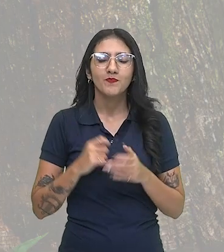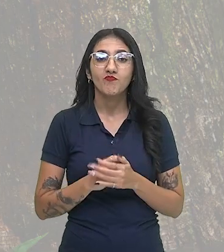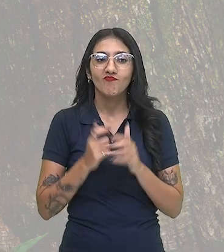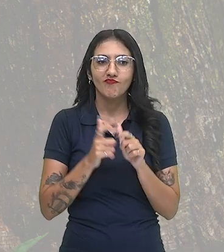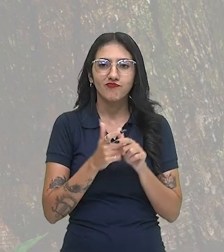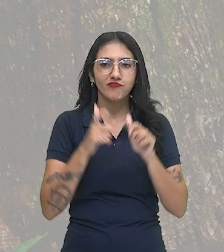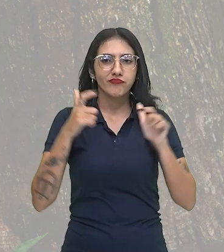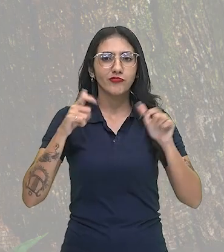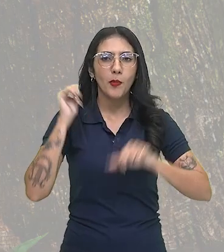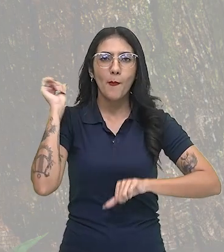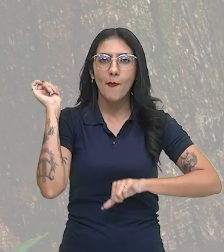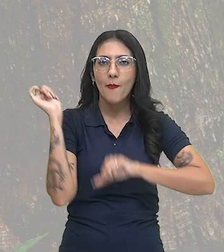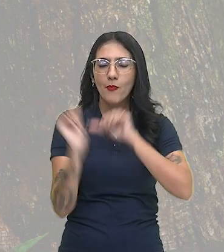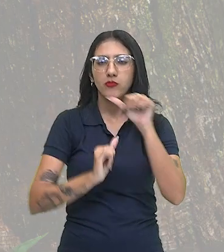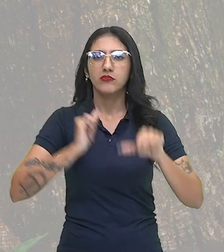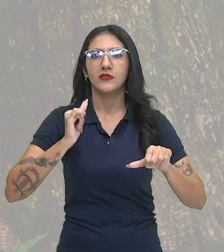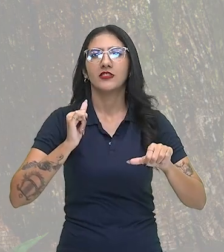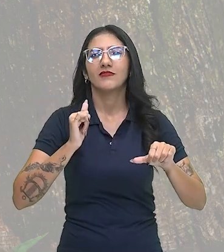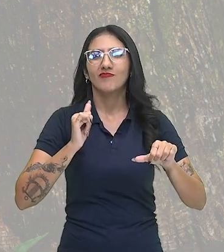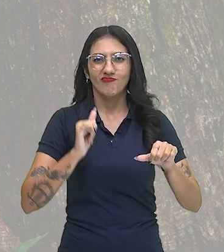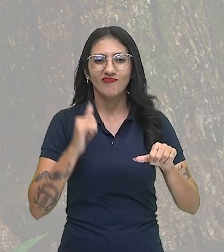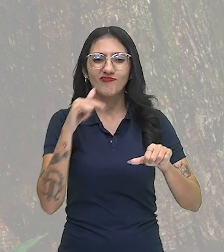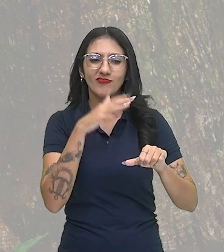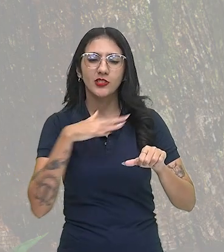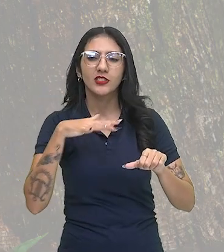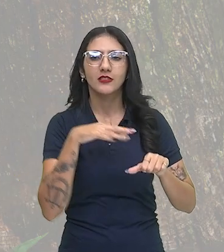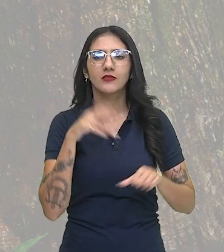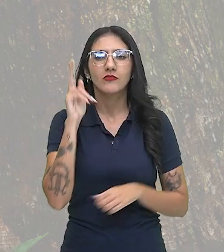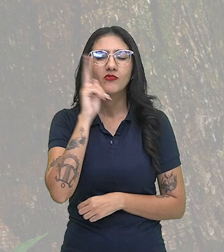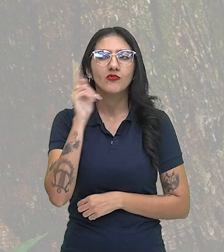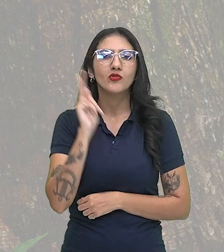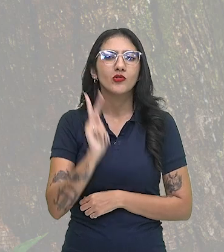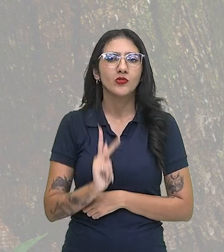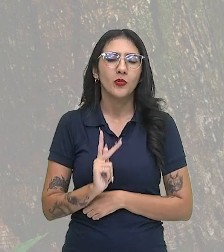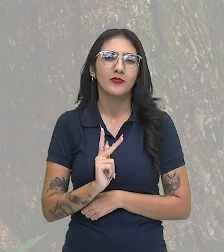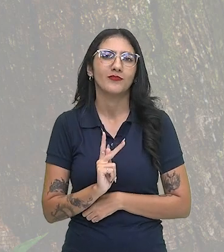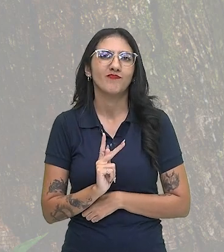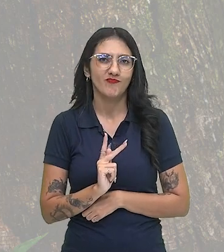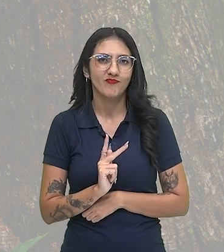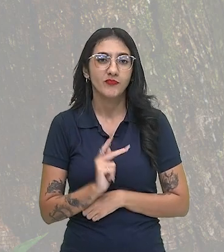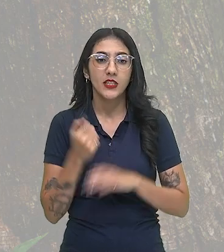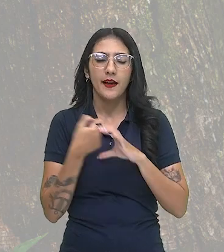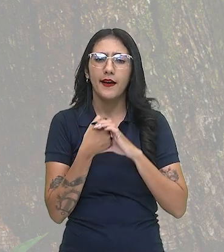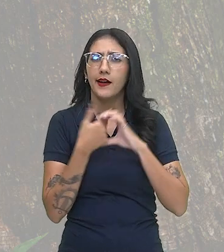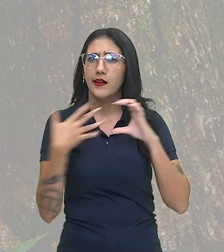de toda a sua história. A mudança do perfil